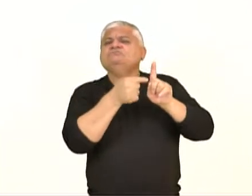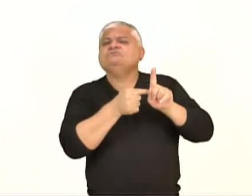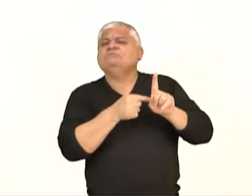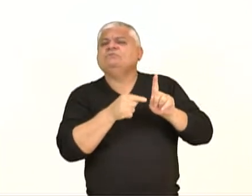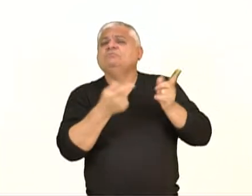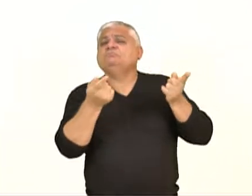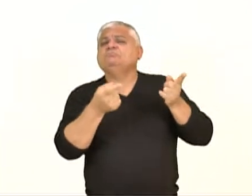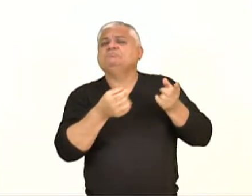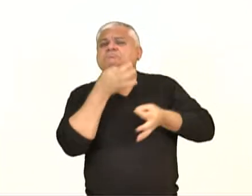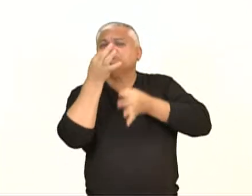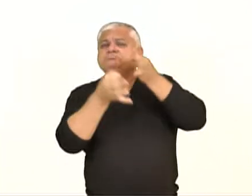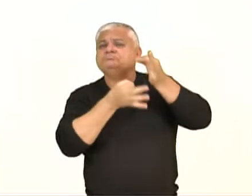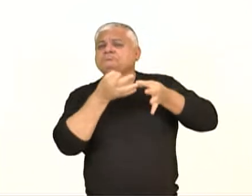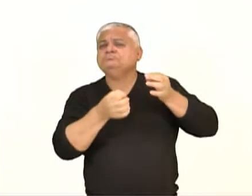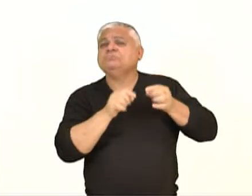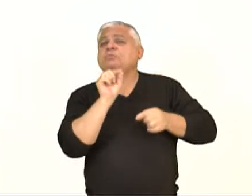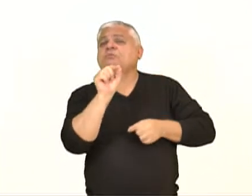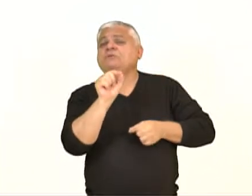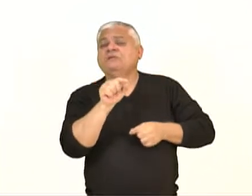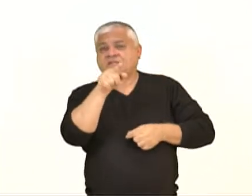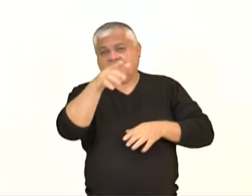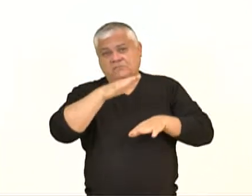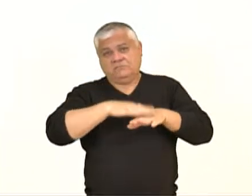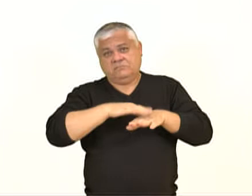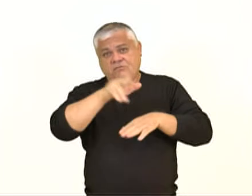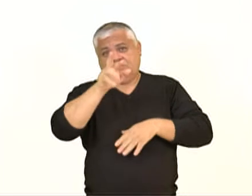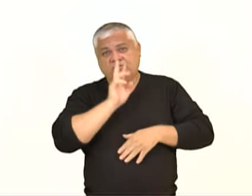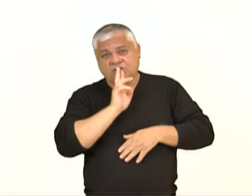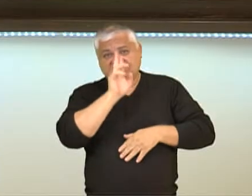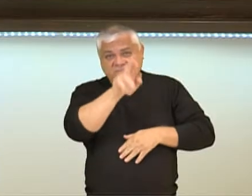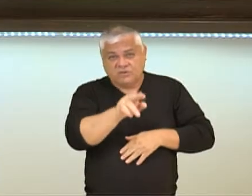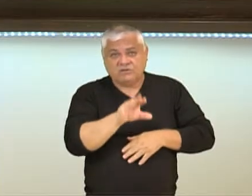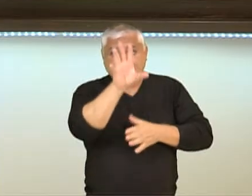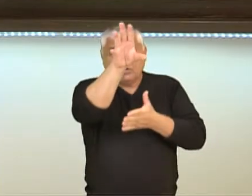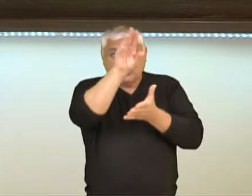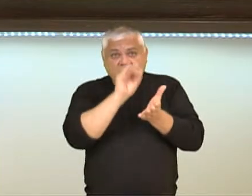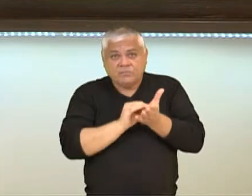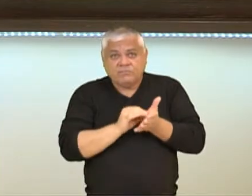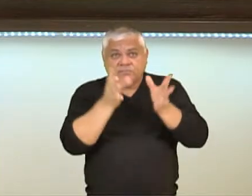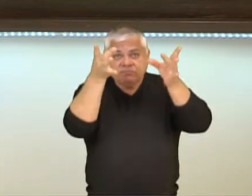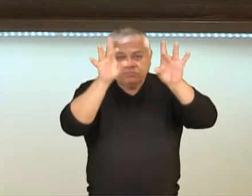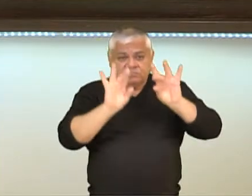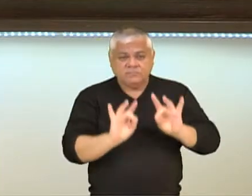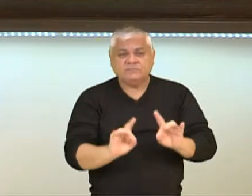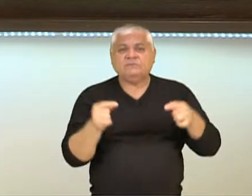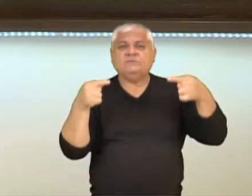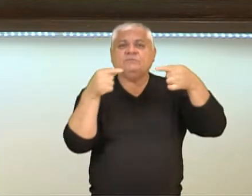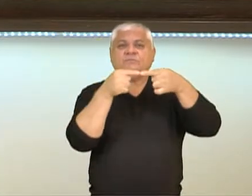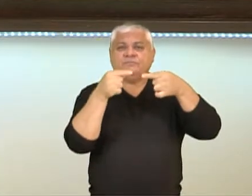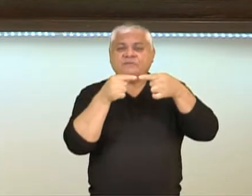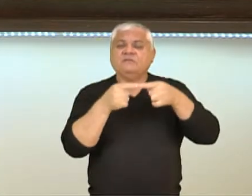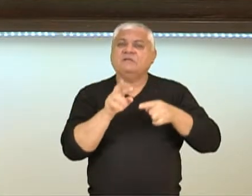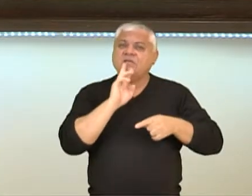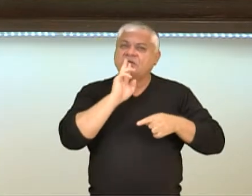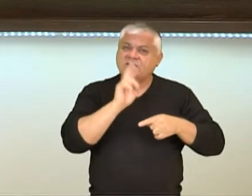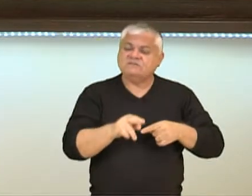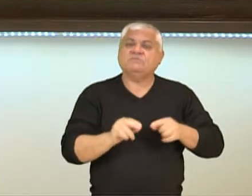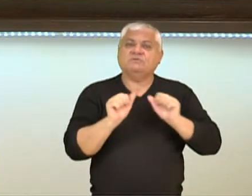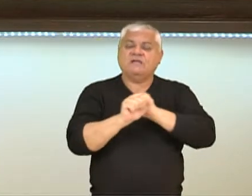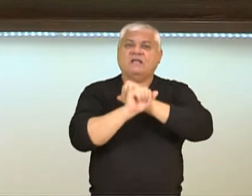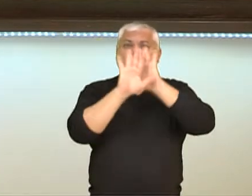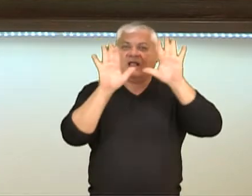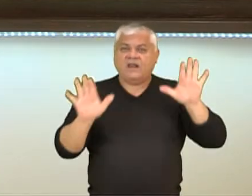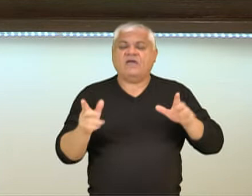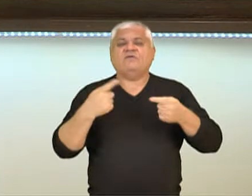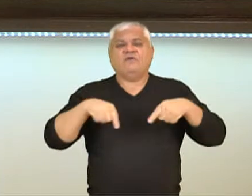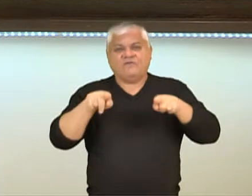vale? Fundamente sua resposta com trechos do texto, né? Sempre retome o texto, responda com esmero,